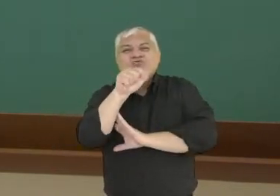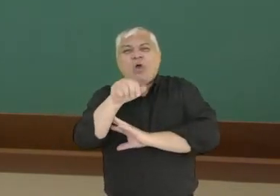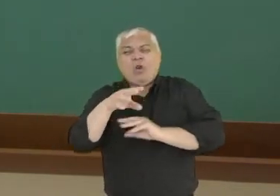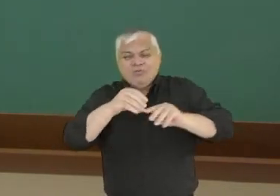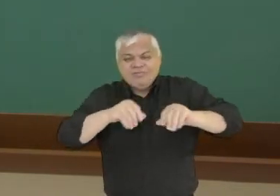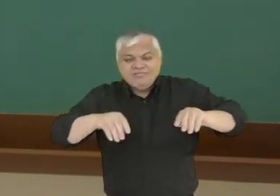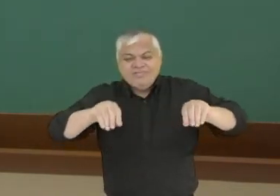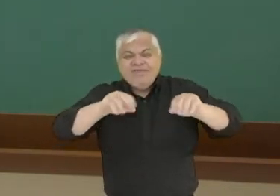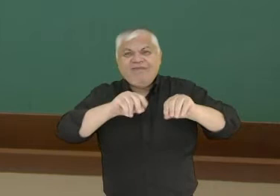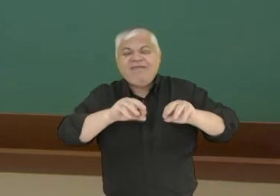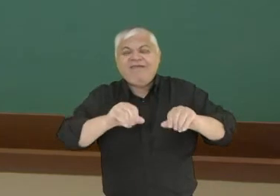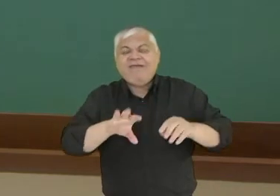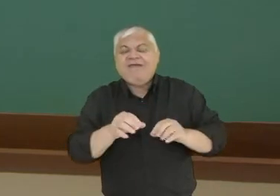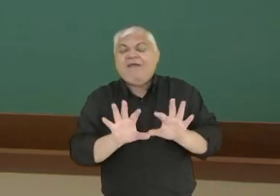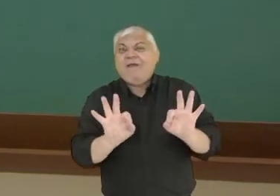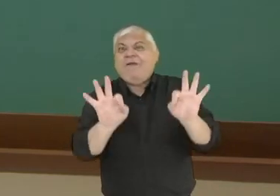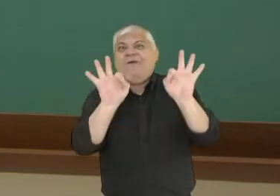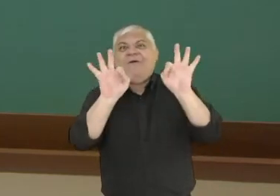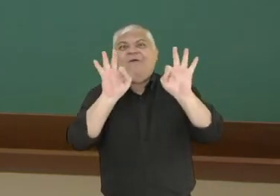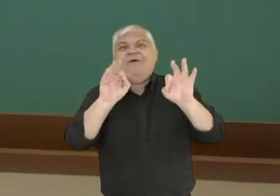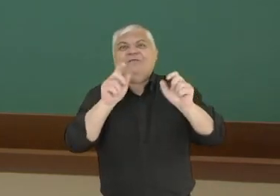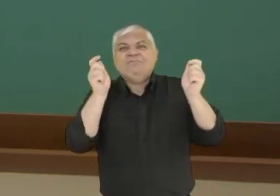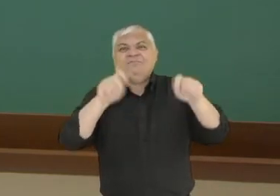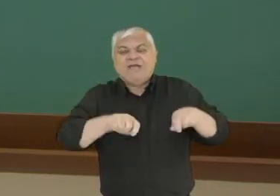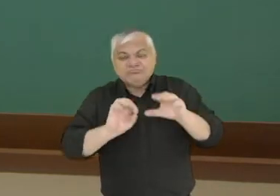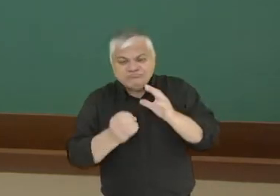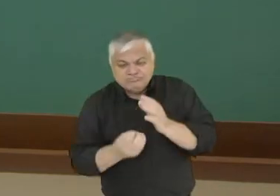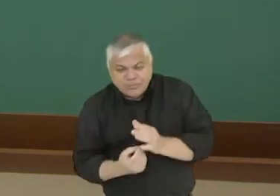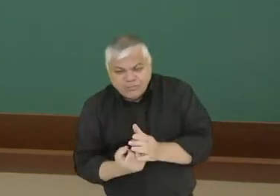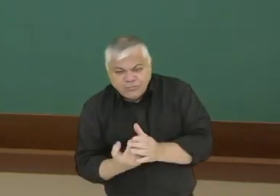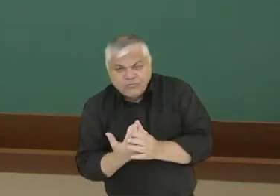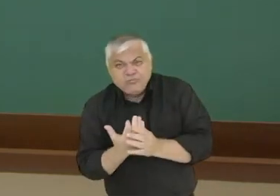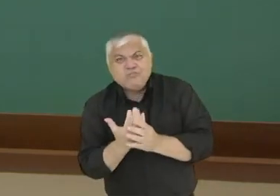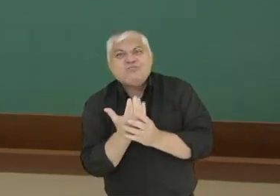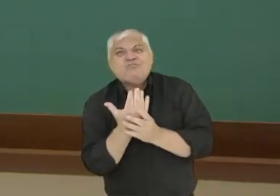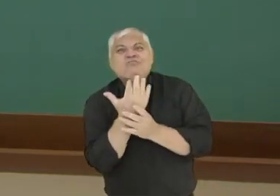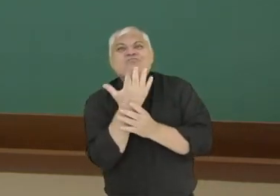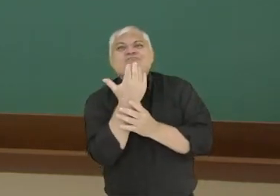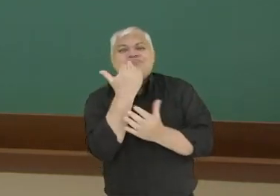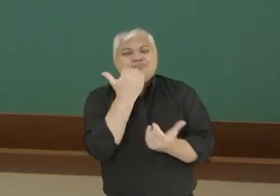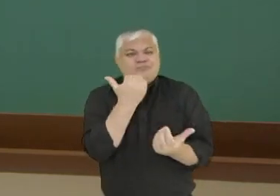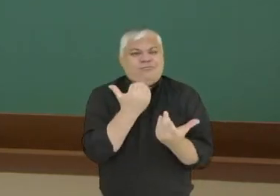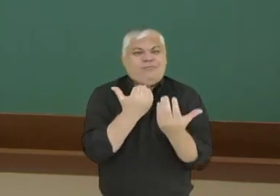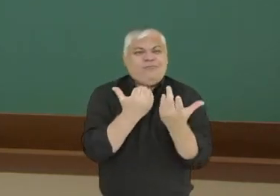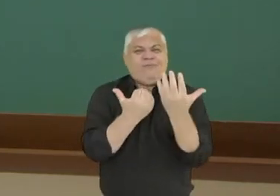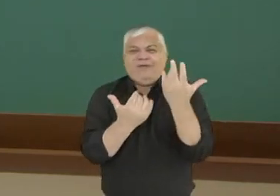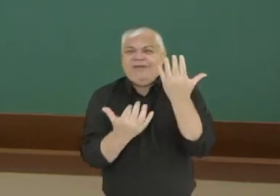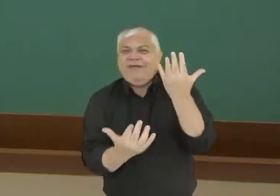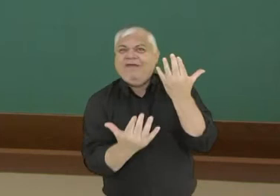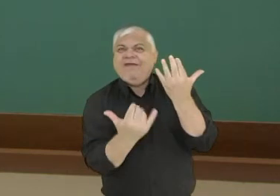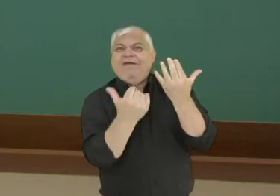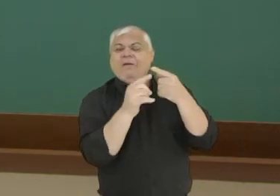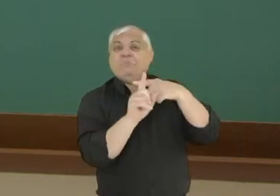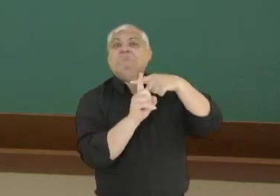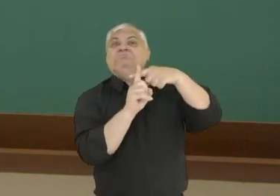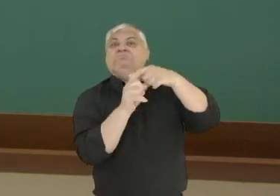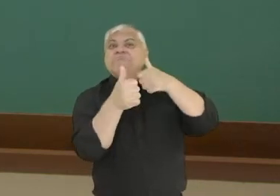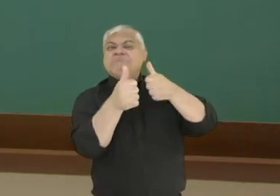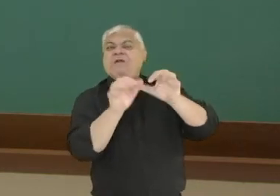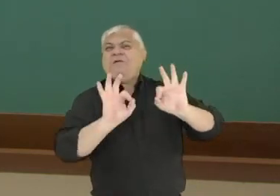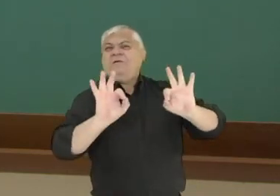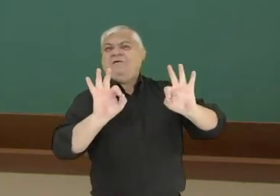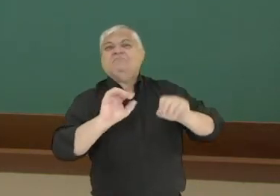ajuda que facilita no desenvolvimento das plantas e são ponto positivo